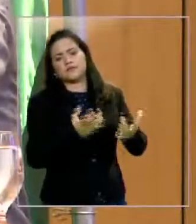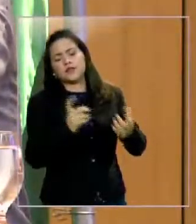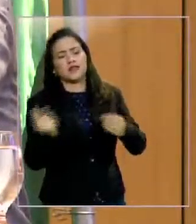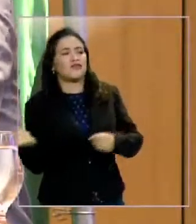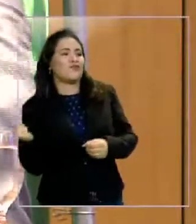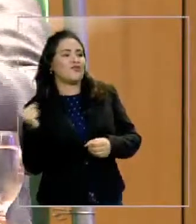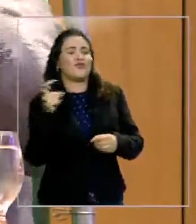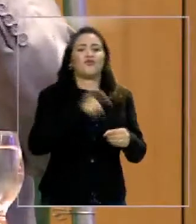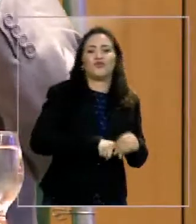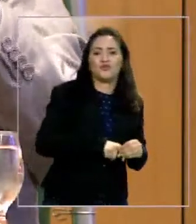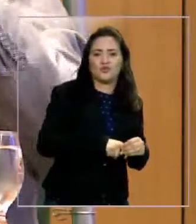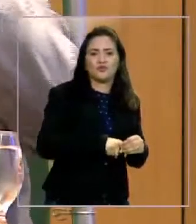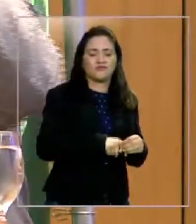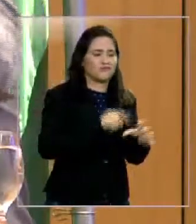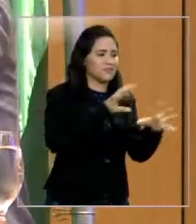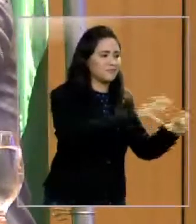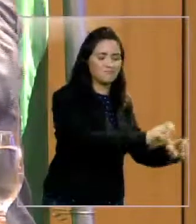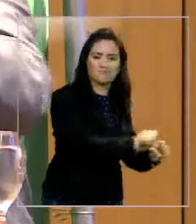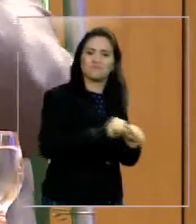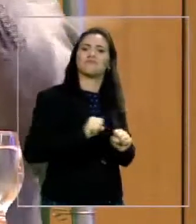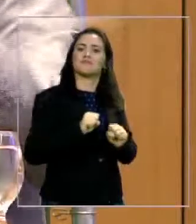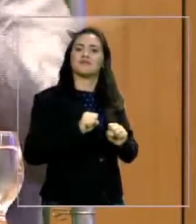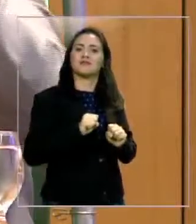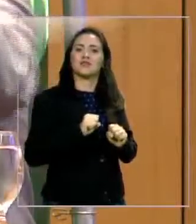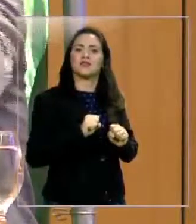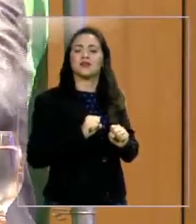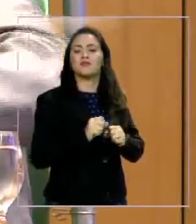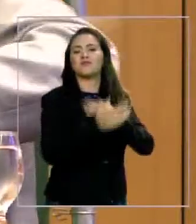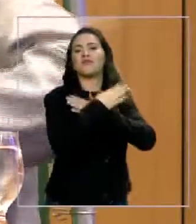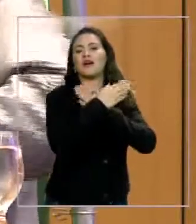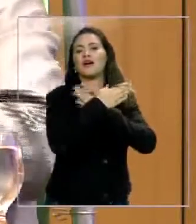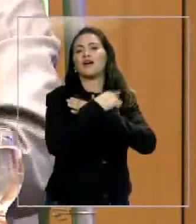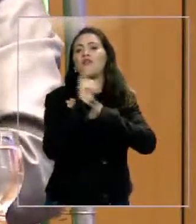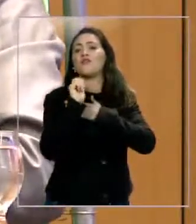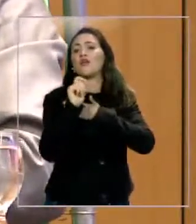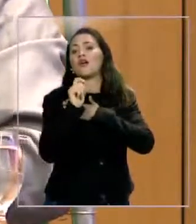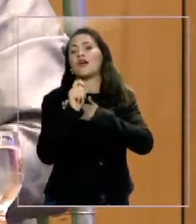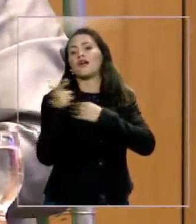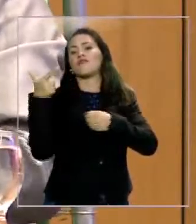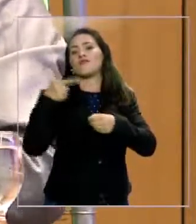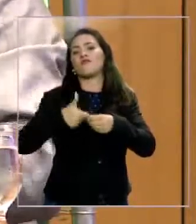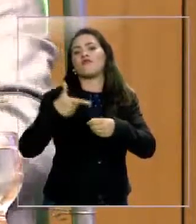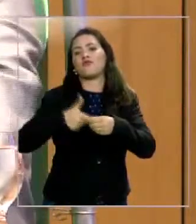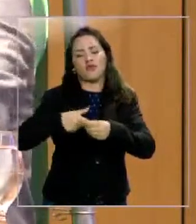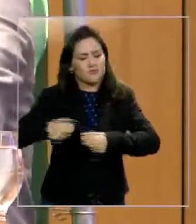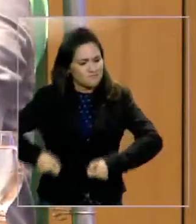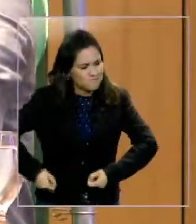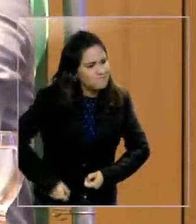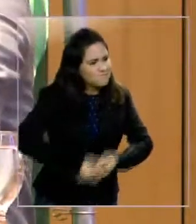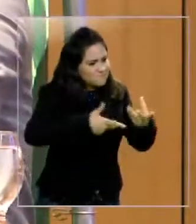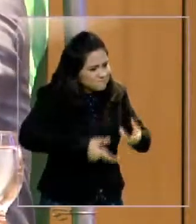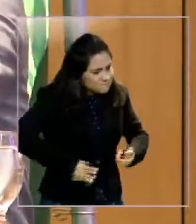os marginais jogaram combustível nas costas dele e tocaram fogo de forma maldosa, de forma intencional.